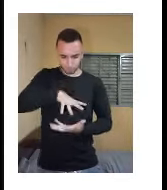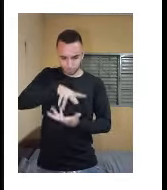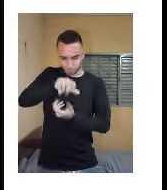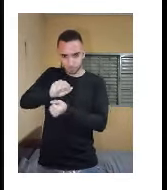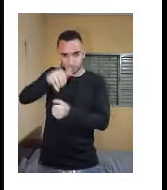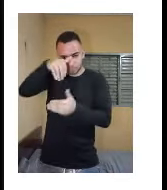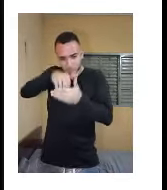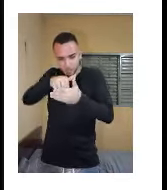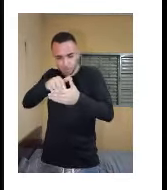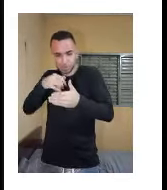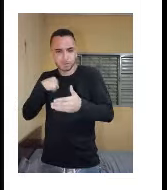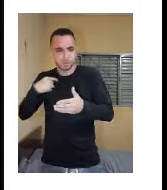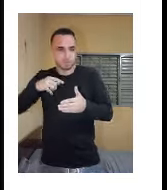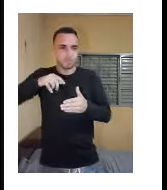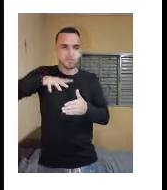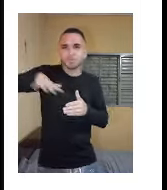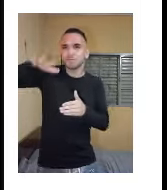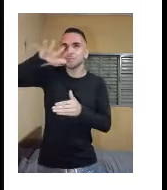aí, quando eu faço